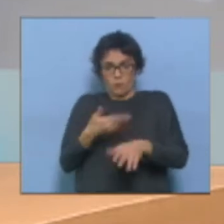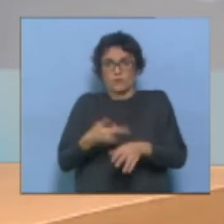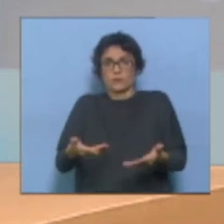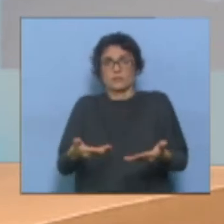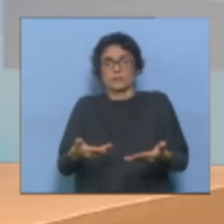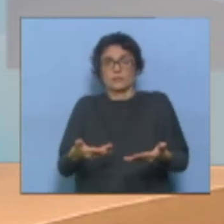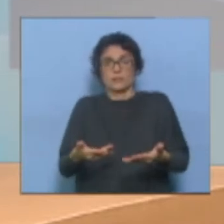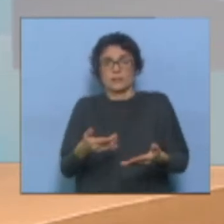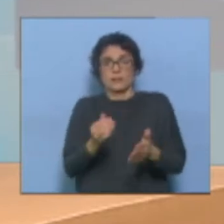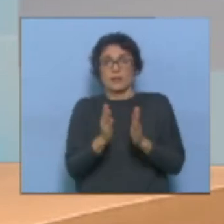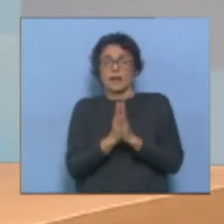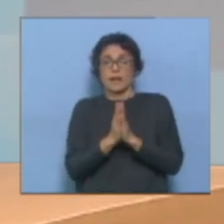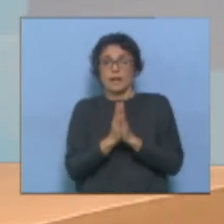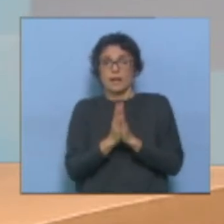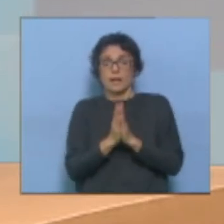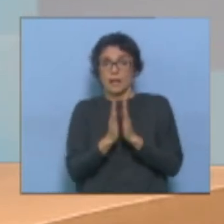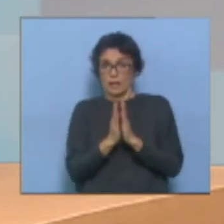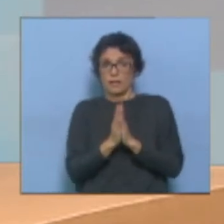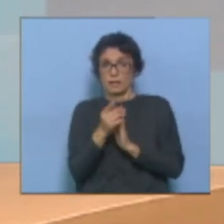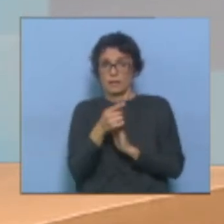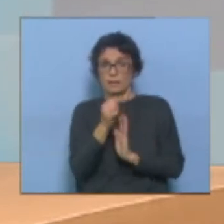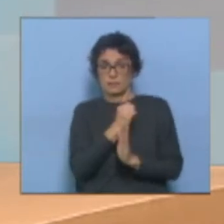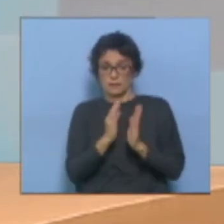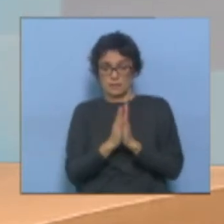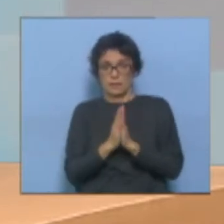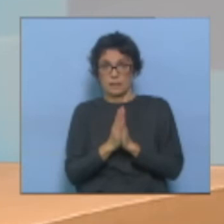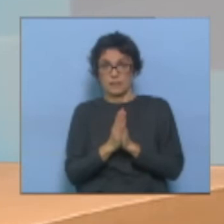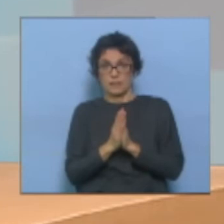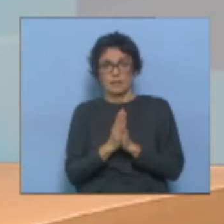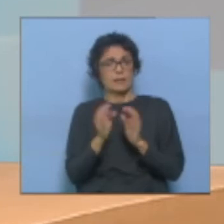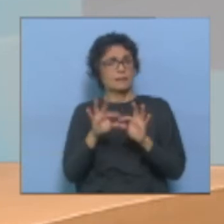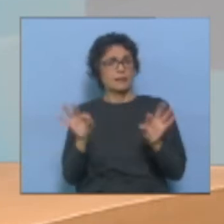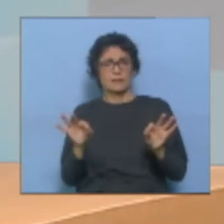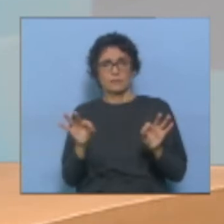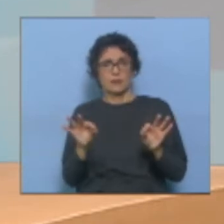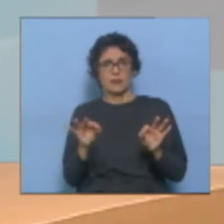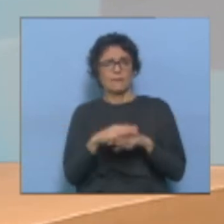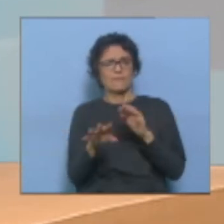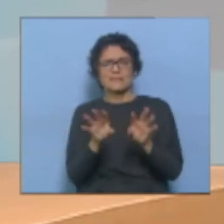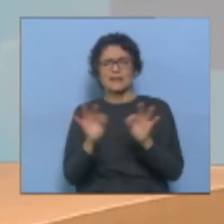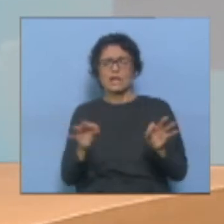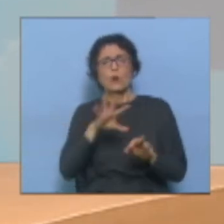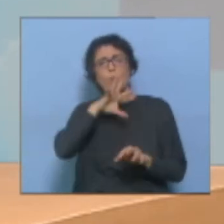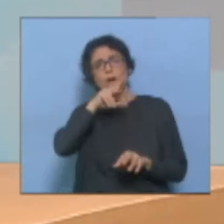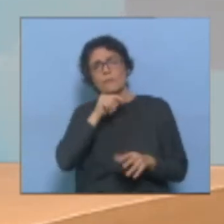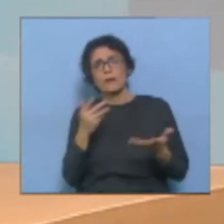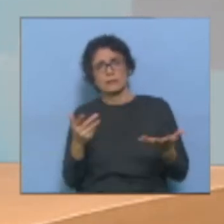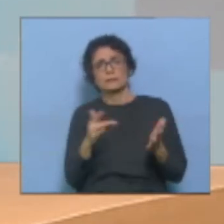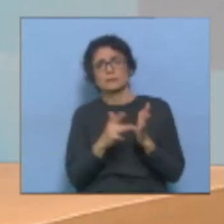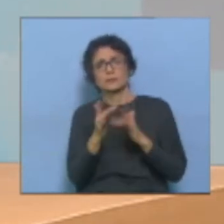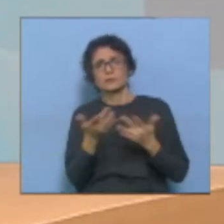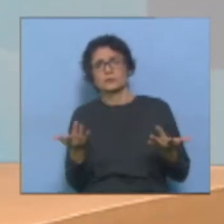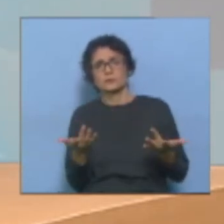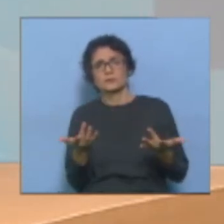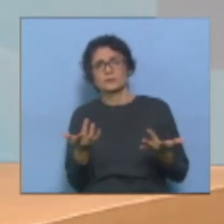estas atitudes também desta mãe de Jesus que entrega, portanto, estes seus filhos que através dos